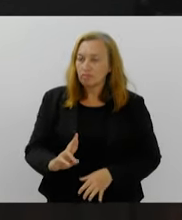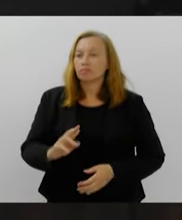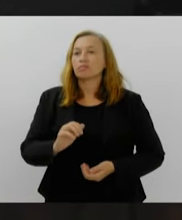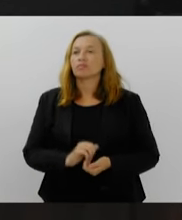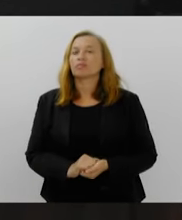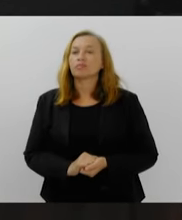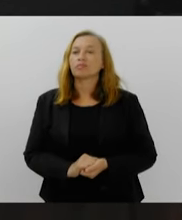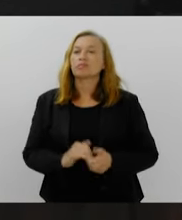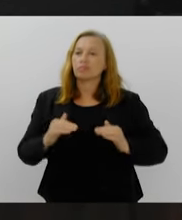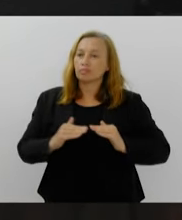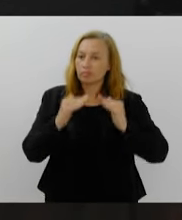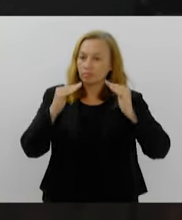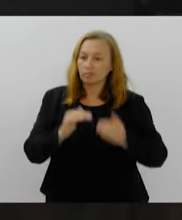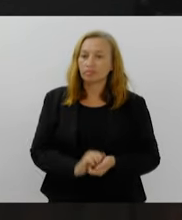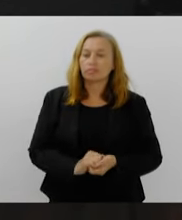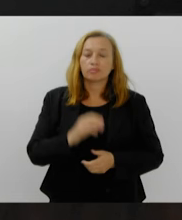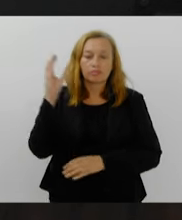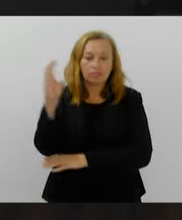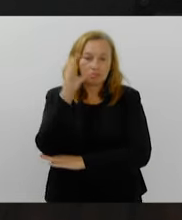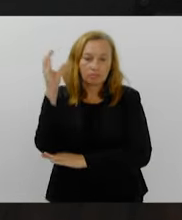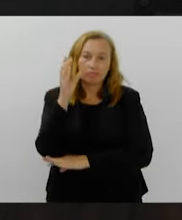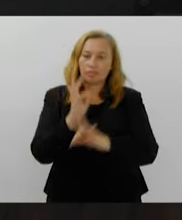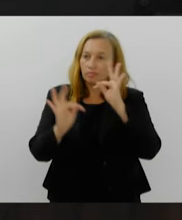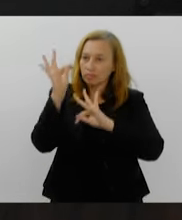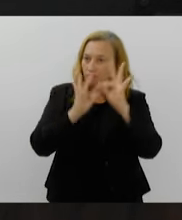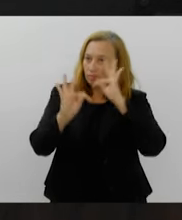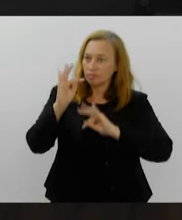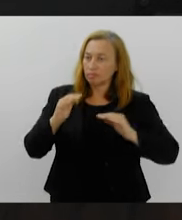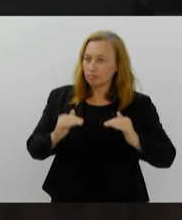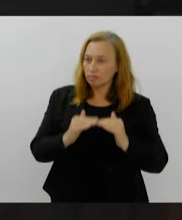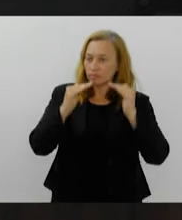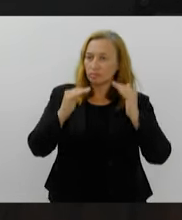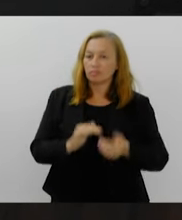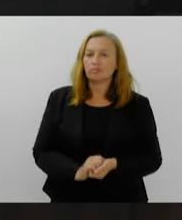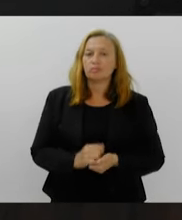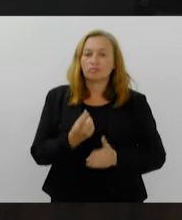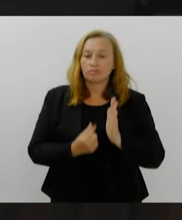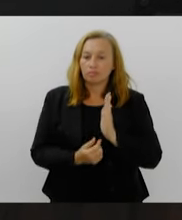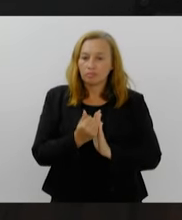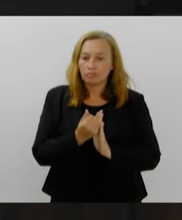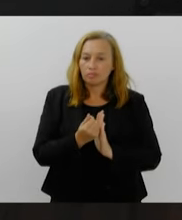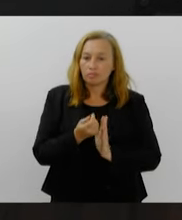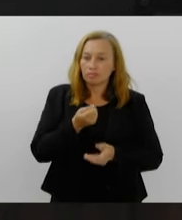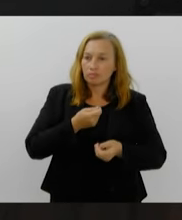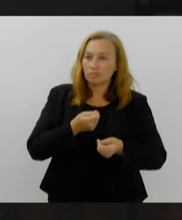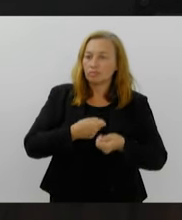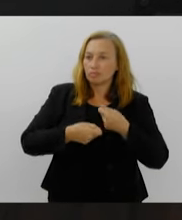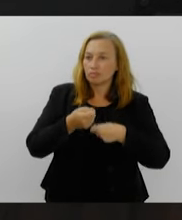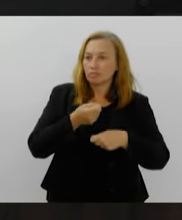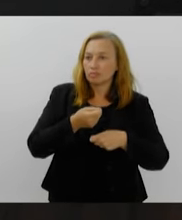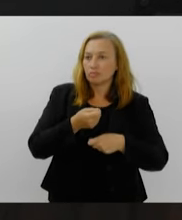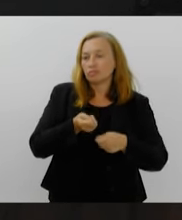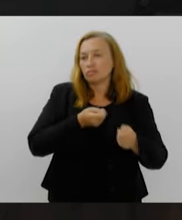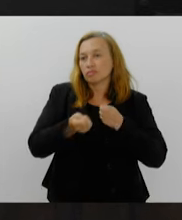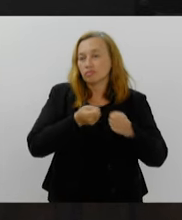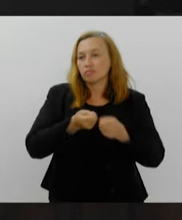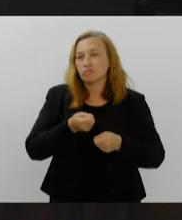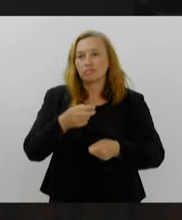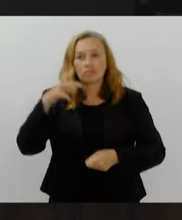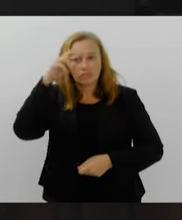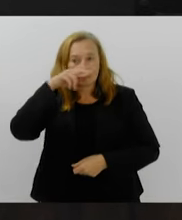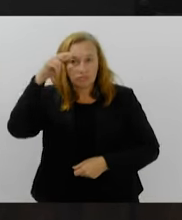Nacional favorável de ciência e tecnologia favorável e de orçamento finanças fiscalização financeira e controle